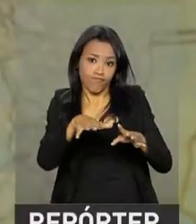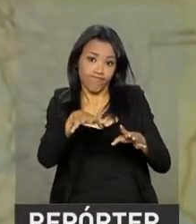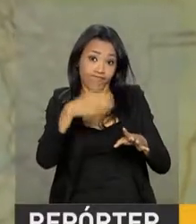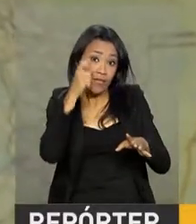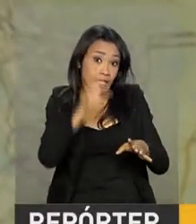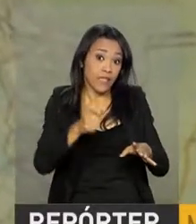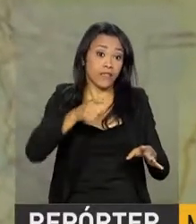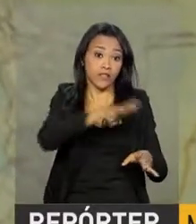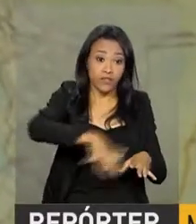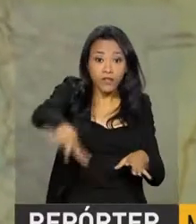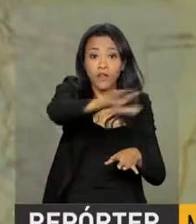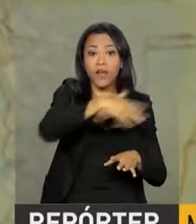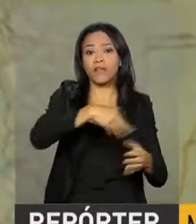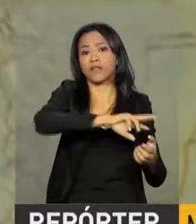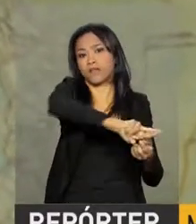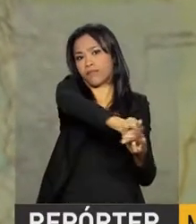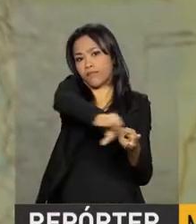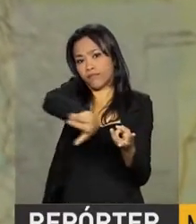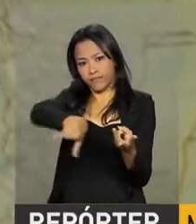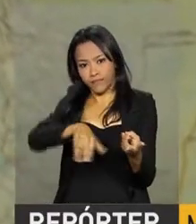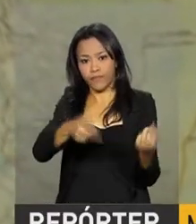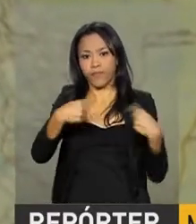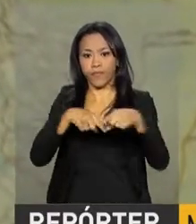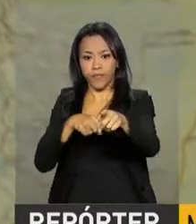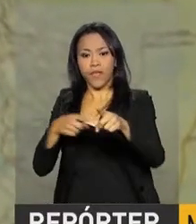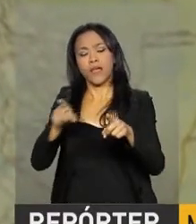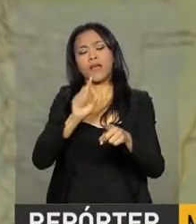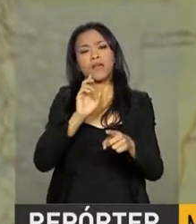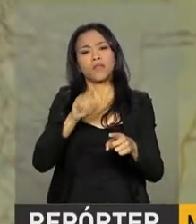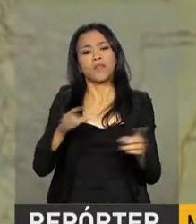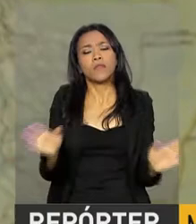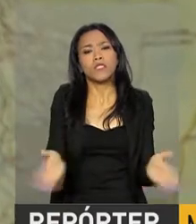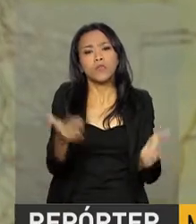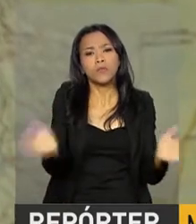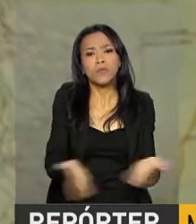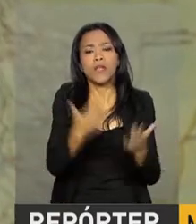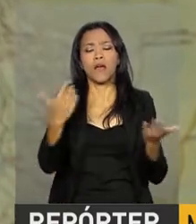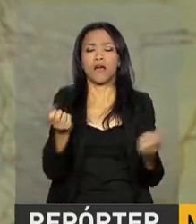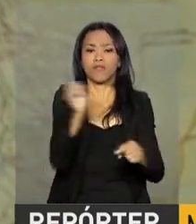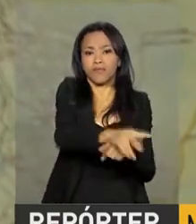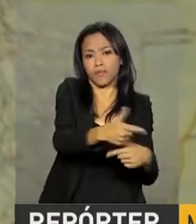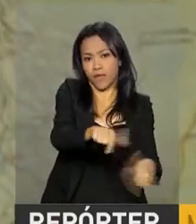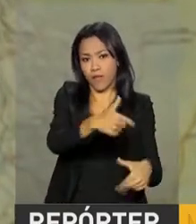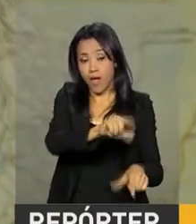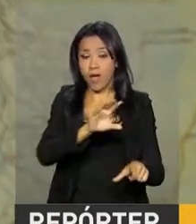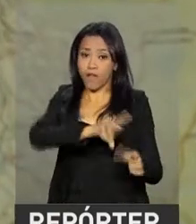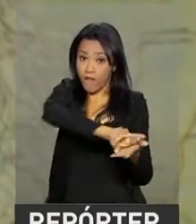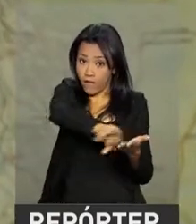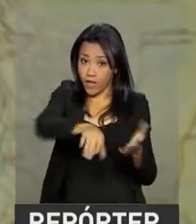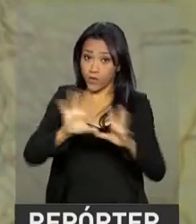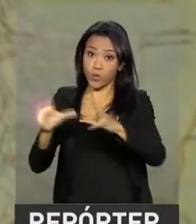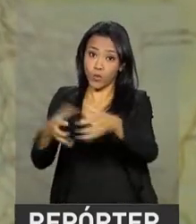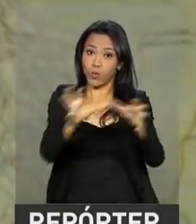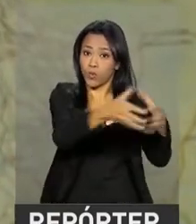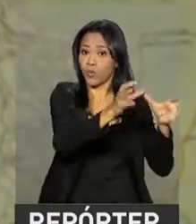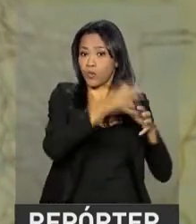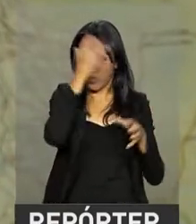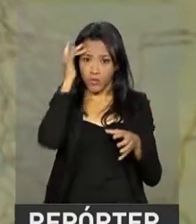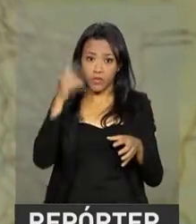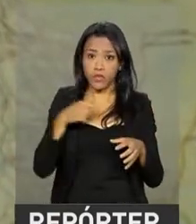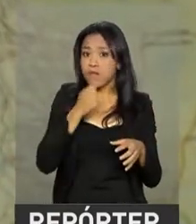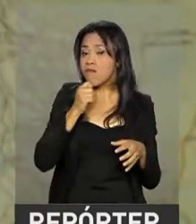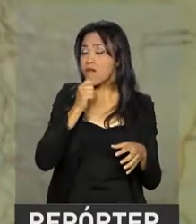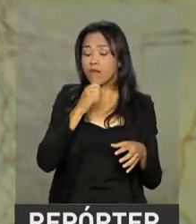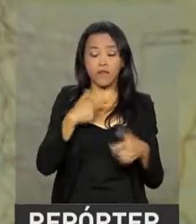seja algo para estimular a entrada no mercado de trabalho formal vários grupos de pessoas que hoje não trabalham por